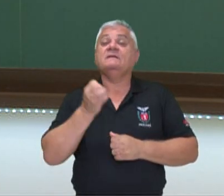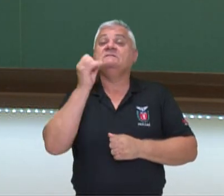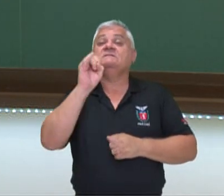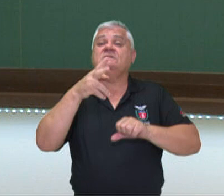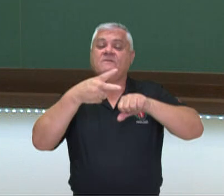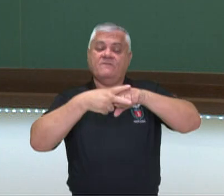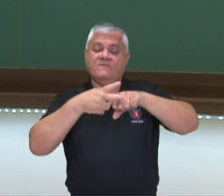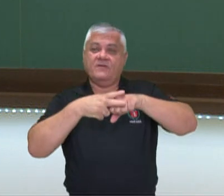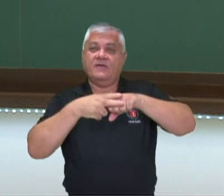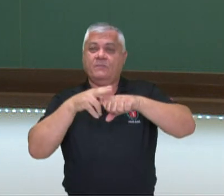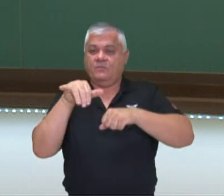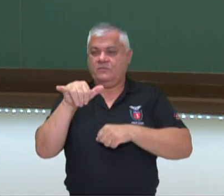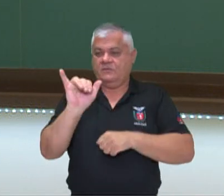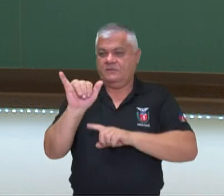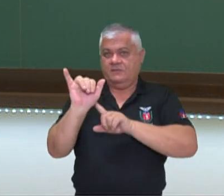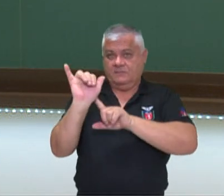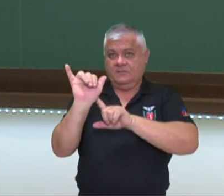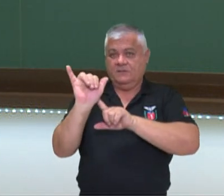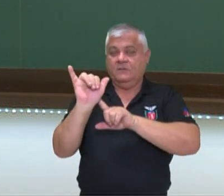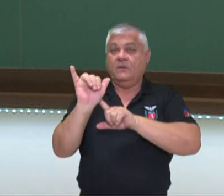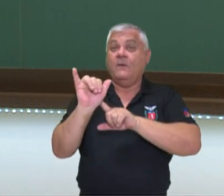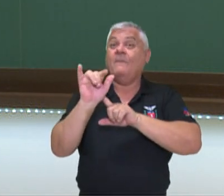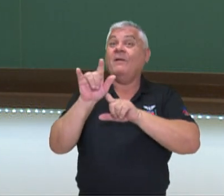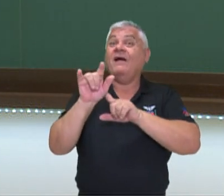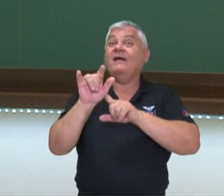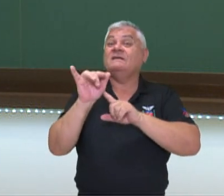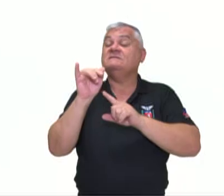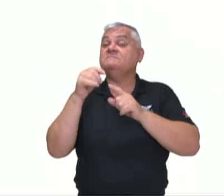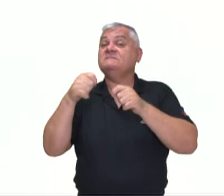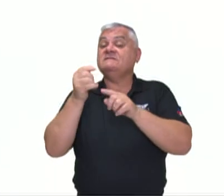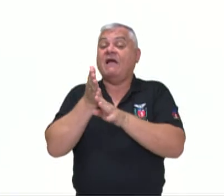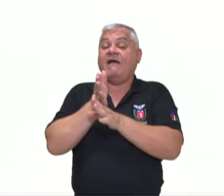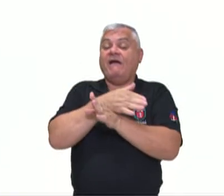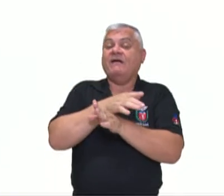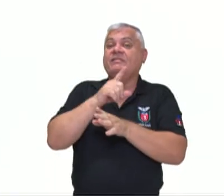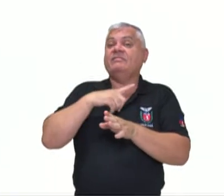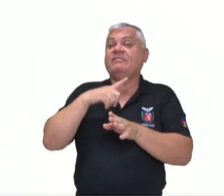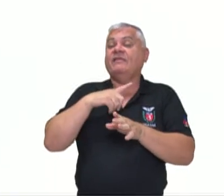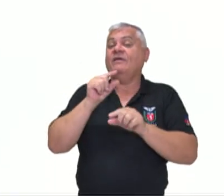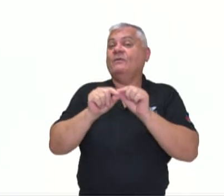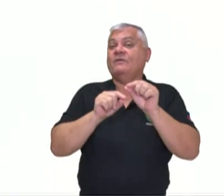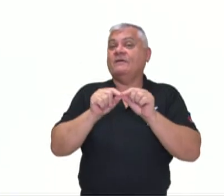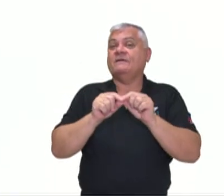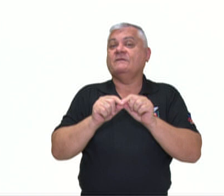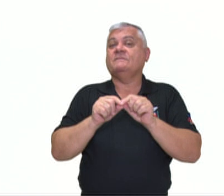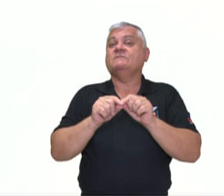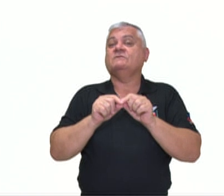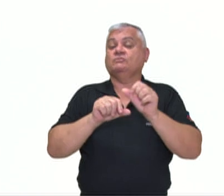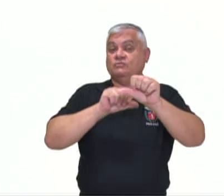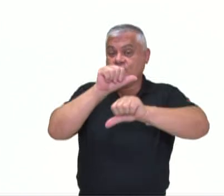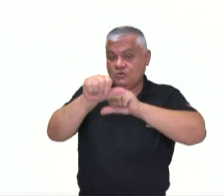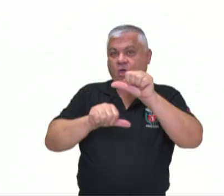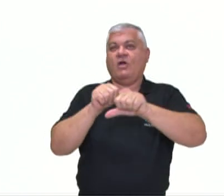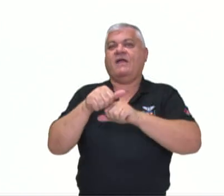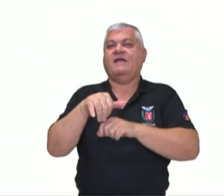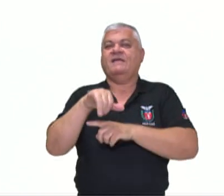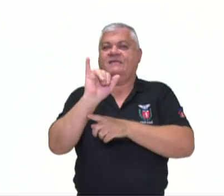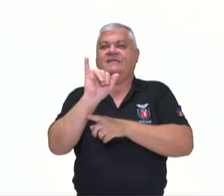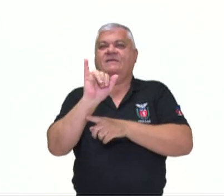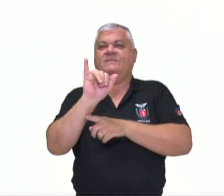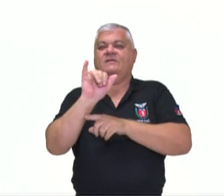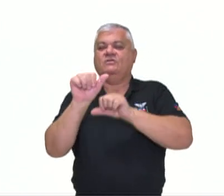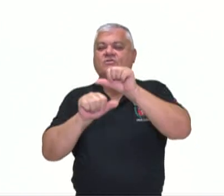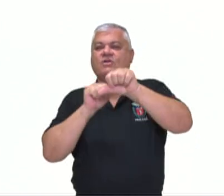termina em Y, mas é precedido de uma consoante, nós vamos adicionar, nós vamos trocar o Y por I